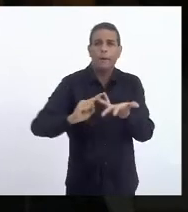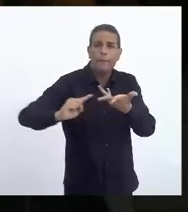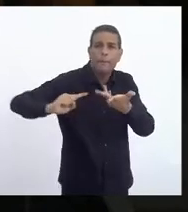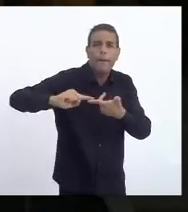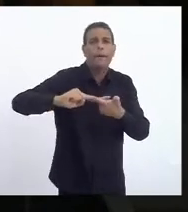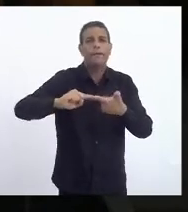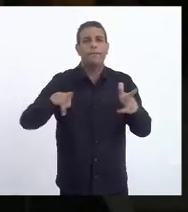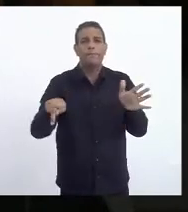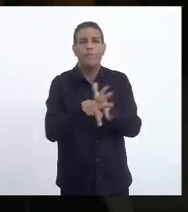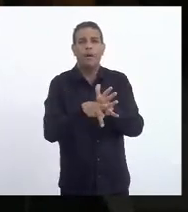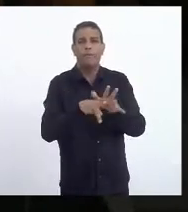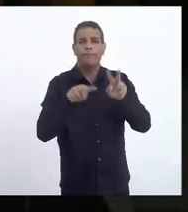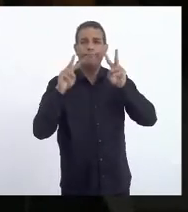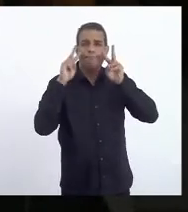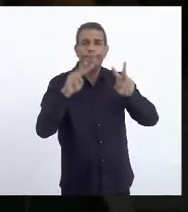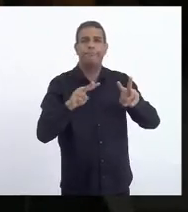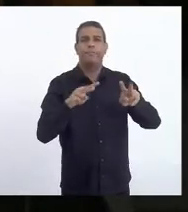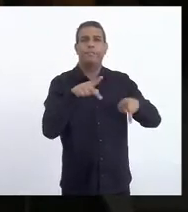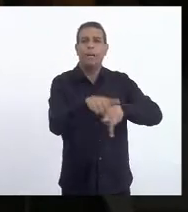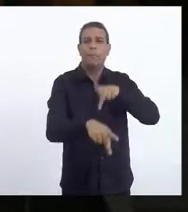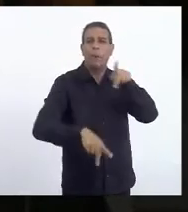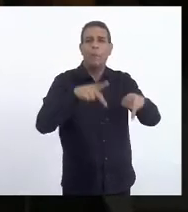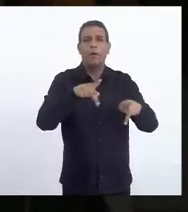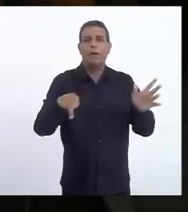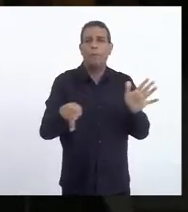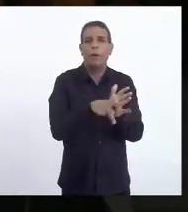e a população masculina